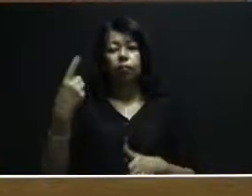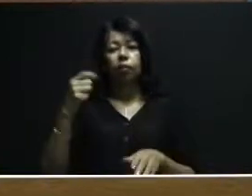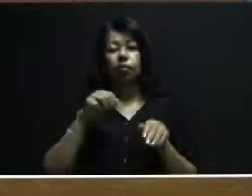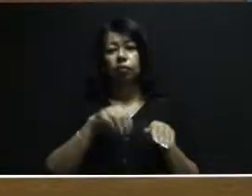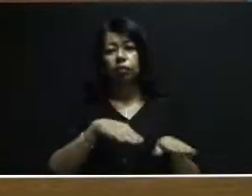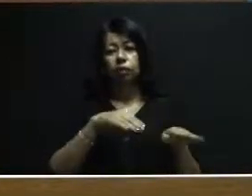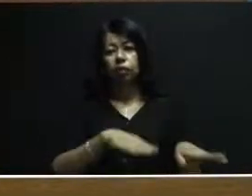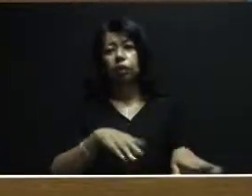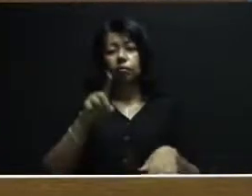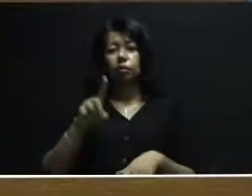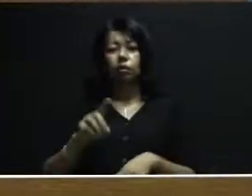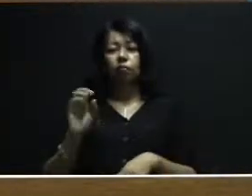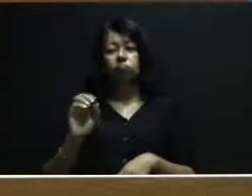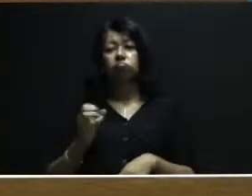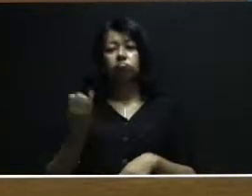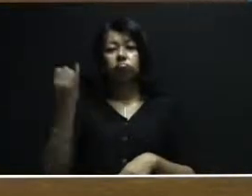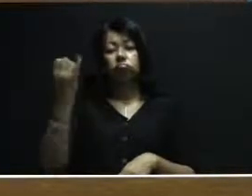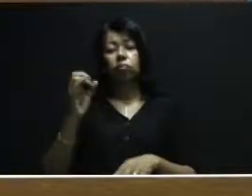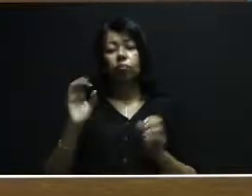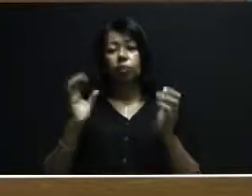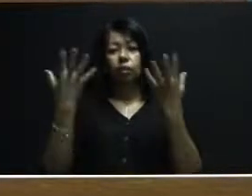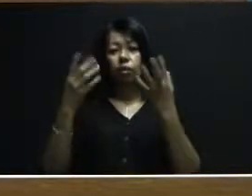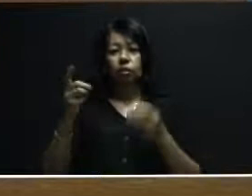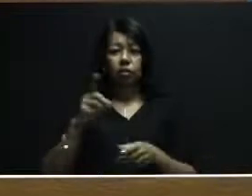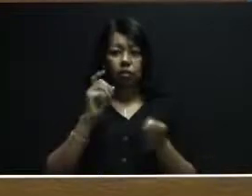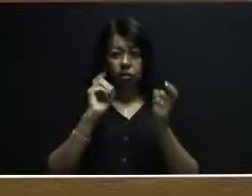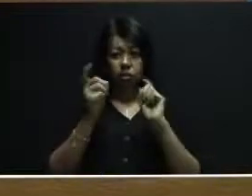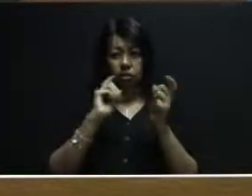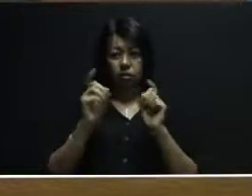e que é o motivo das homenagens dessa sessão solene.